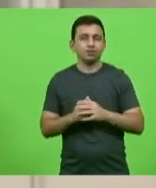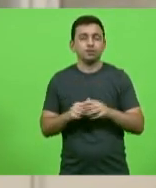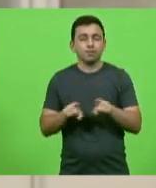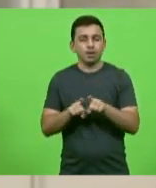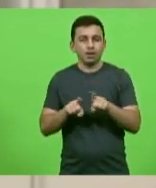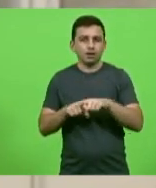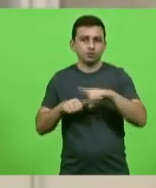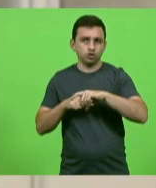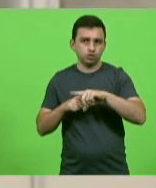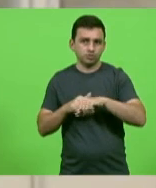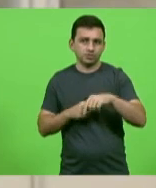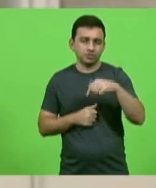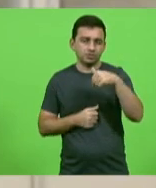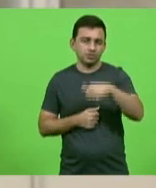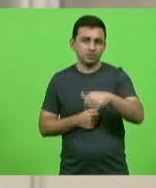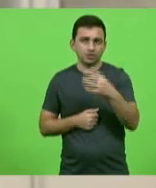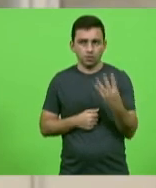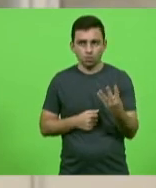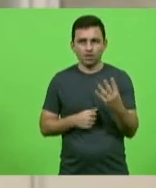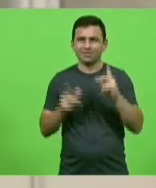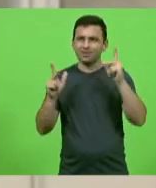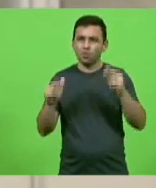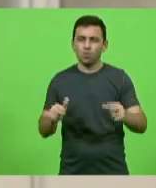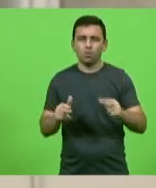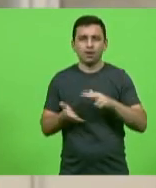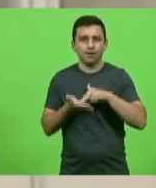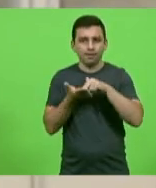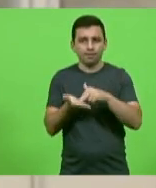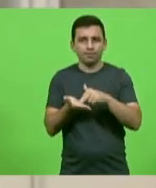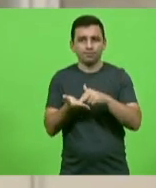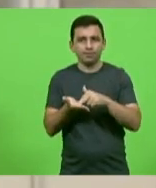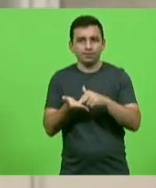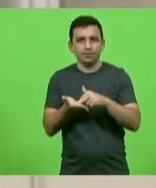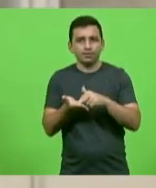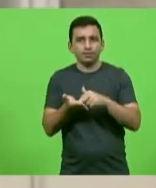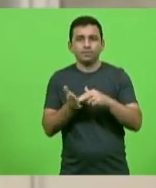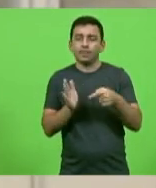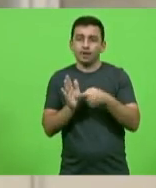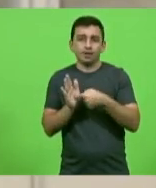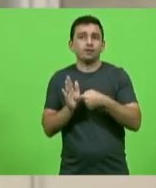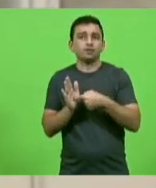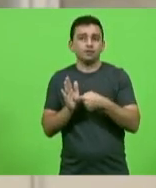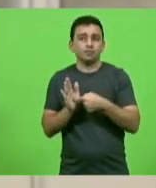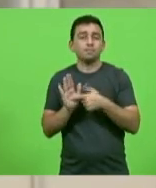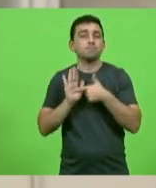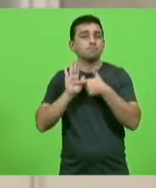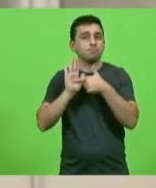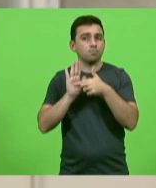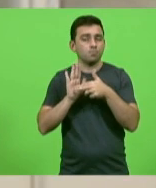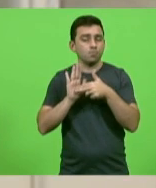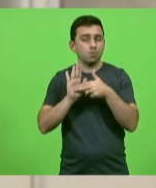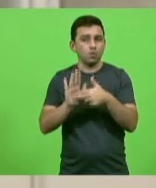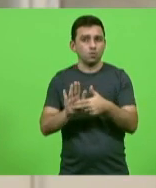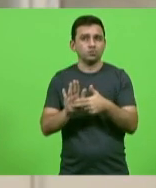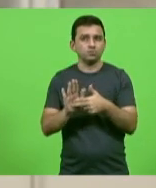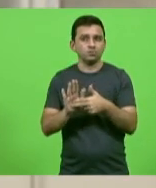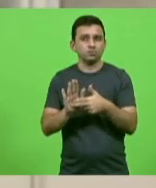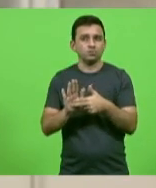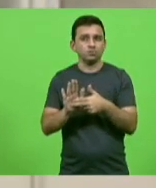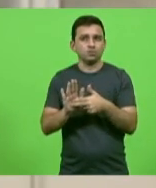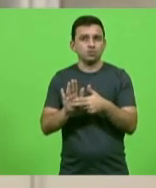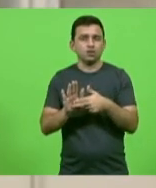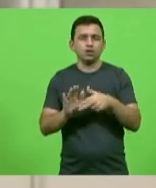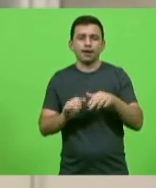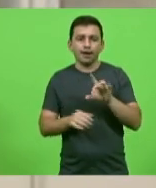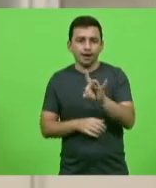74 da mesma carta por sua vez regem a atuação dos agentes